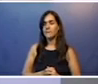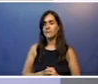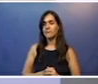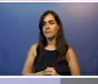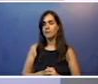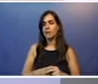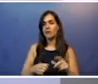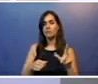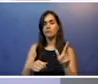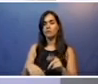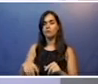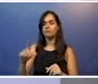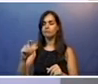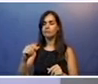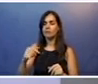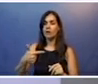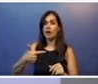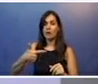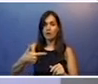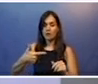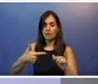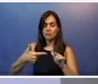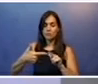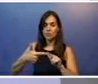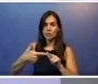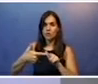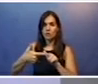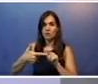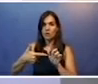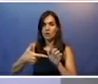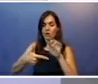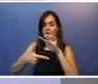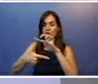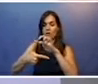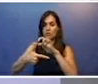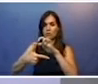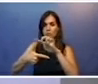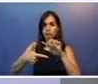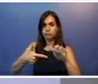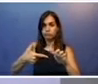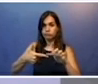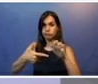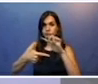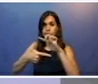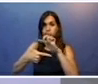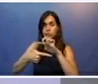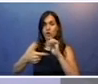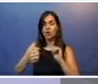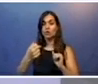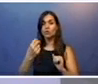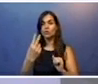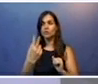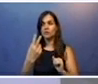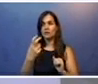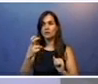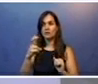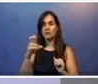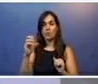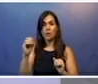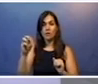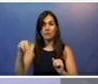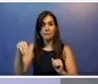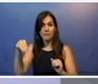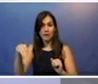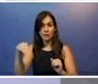Então, ele conseguiu 20 graus, olhando para o topo da torre, que é essa. Depois ele andou 250 metros, colocou aqui no ponto B o